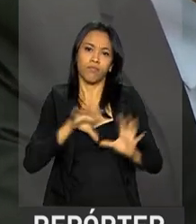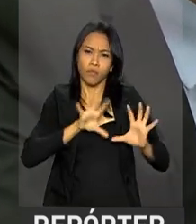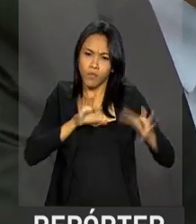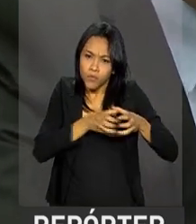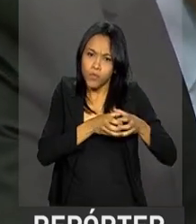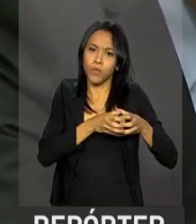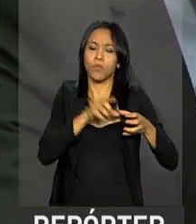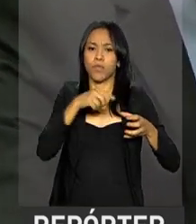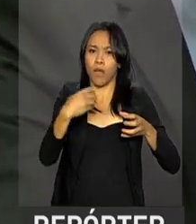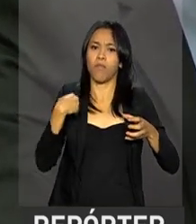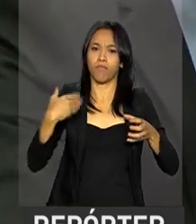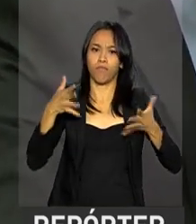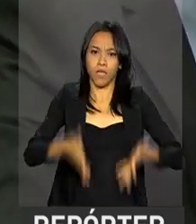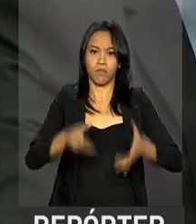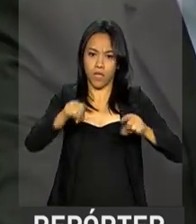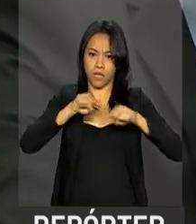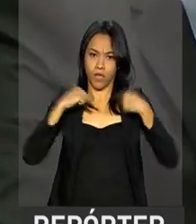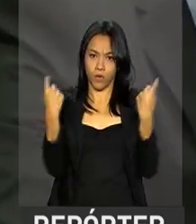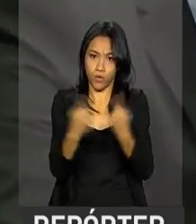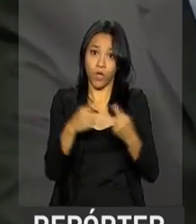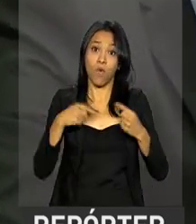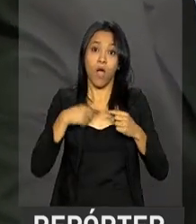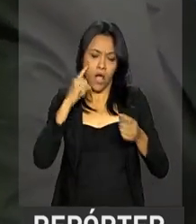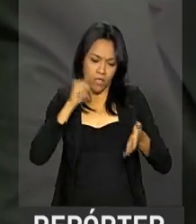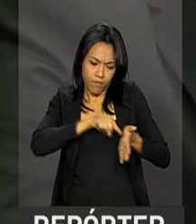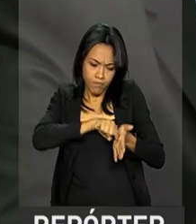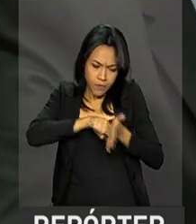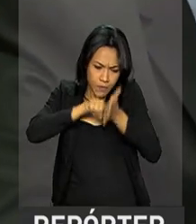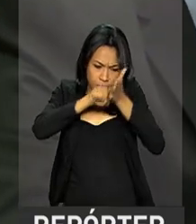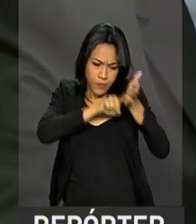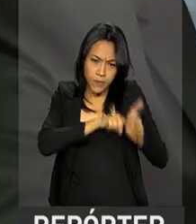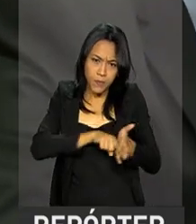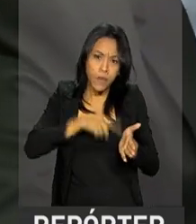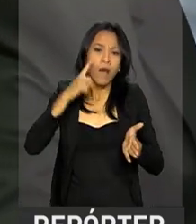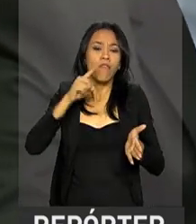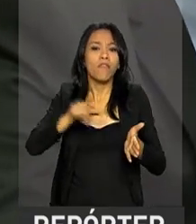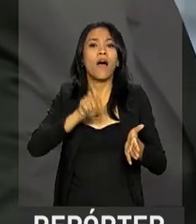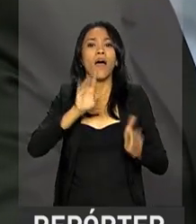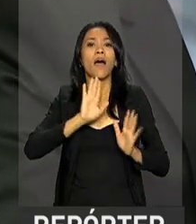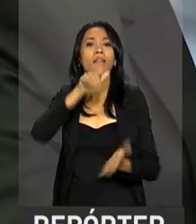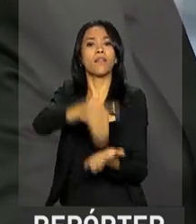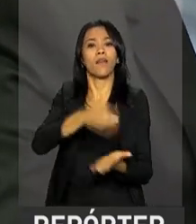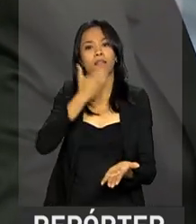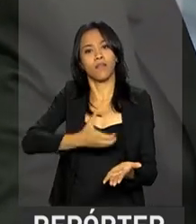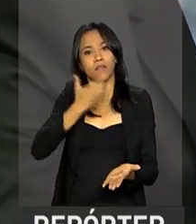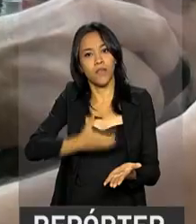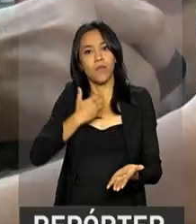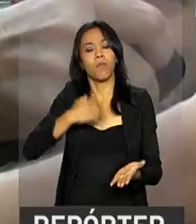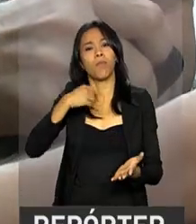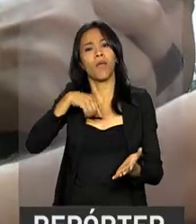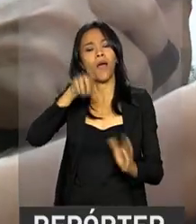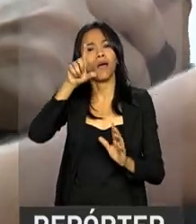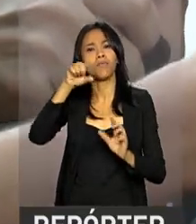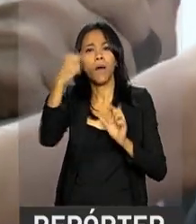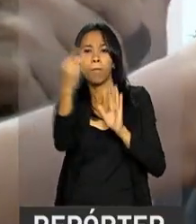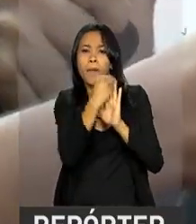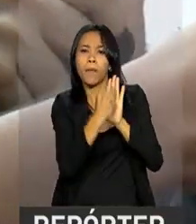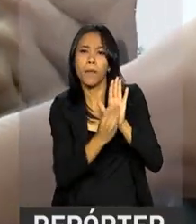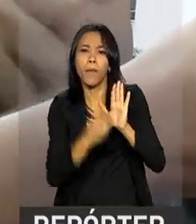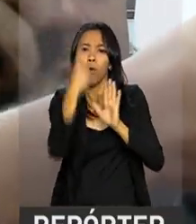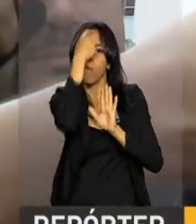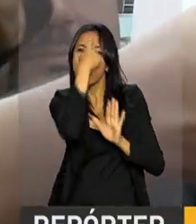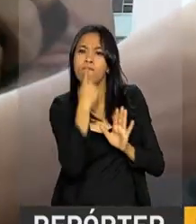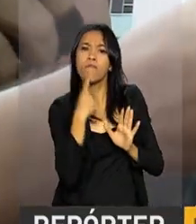consultoria serão concluídos em dezembro e ajudaram na indicação dos perfis de cada instituição o governo federal investe